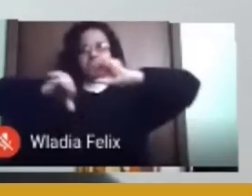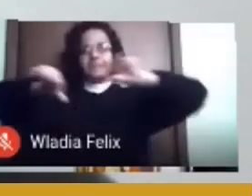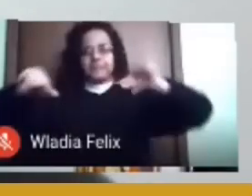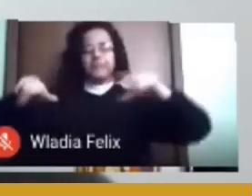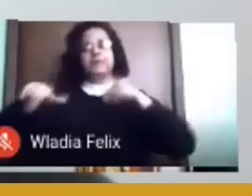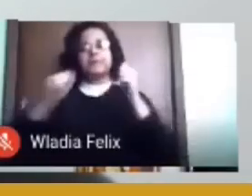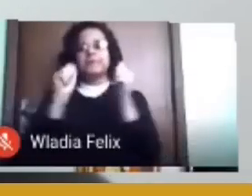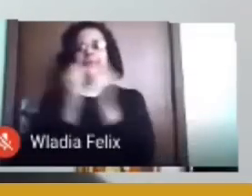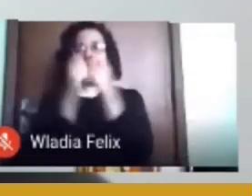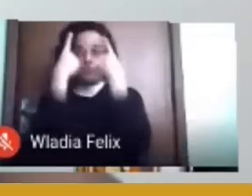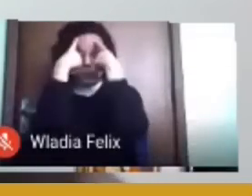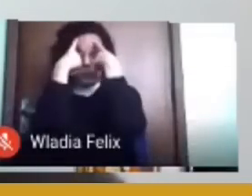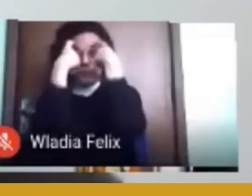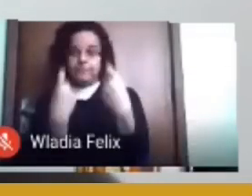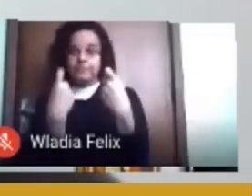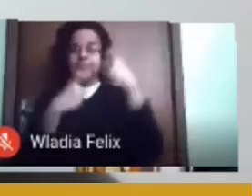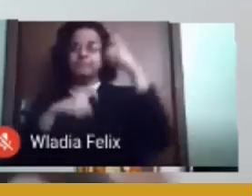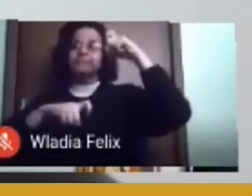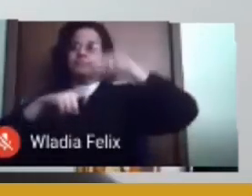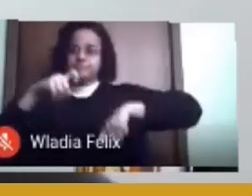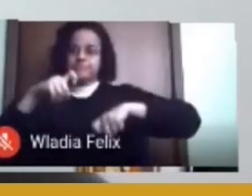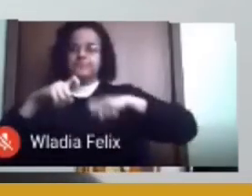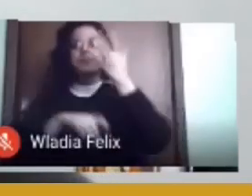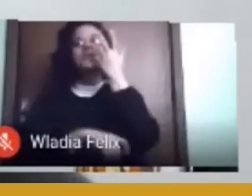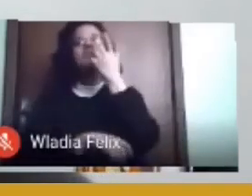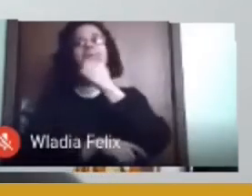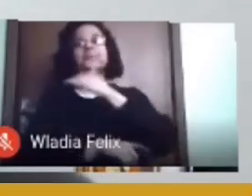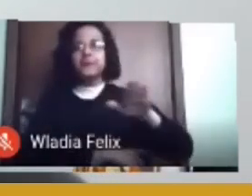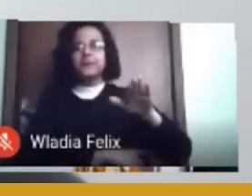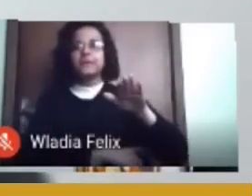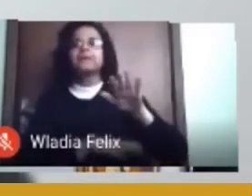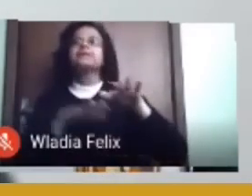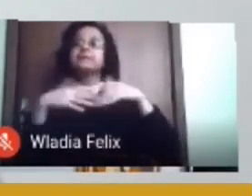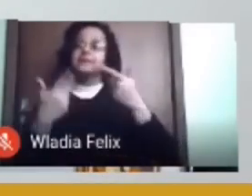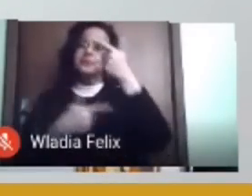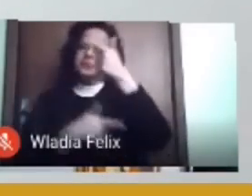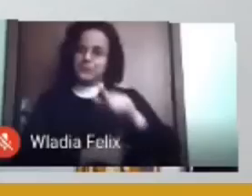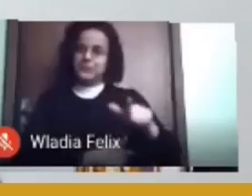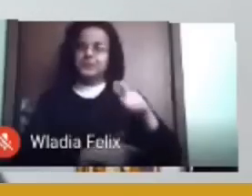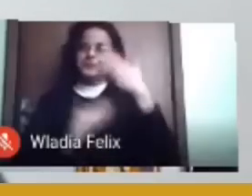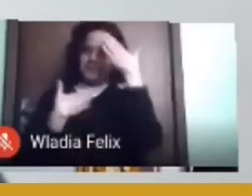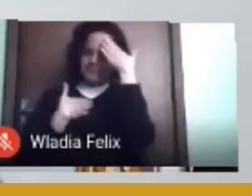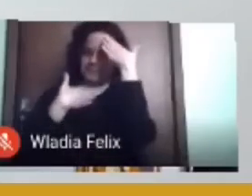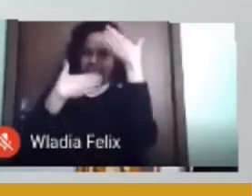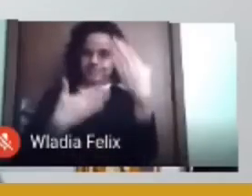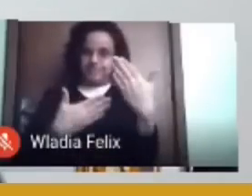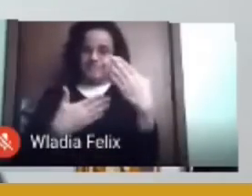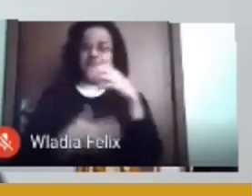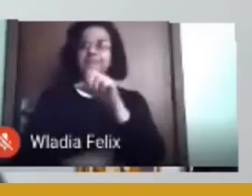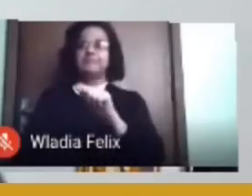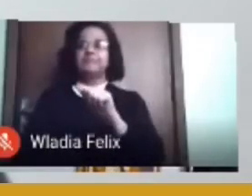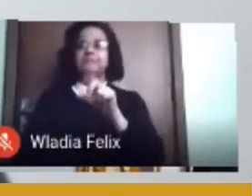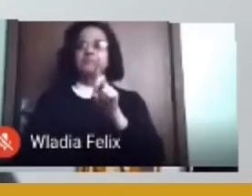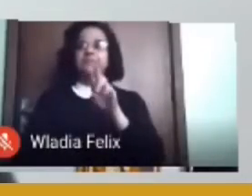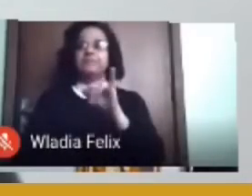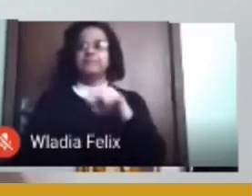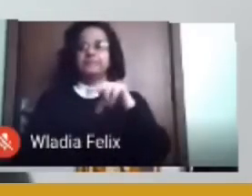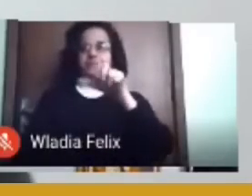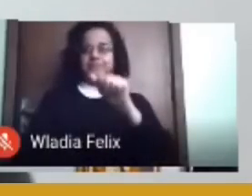agradecimentos à professora Adriana Palmieri, à Adriana Nagal, que está aí nos acompanhando.